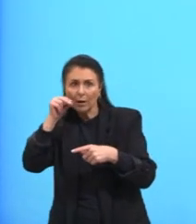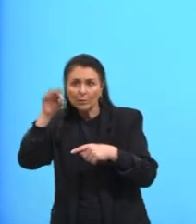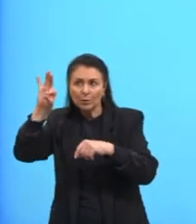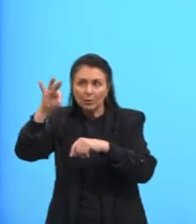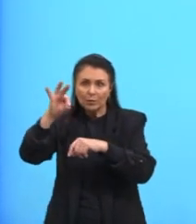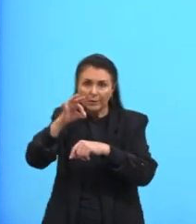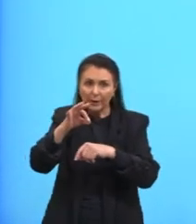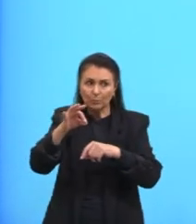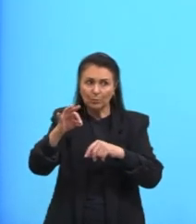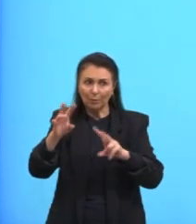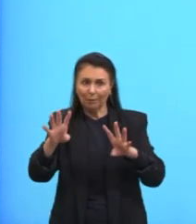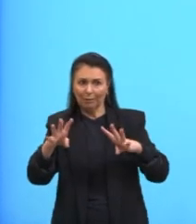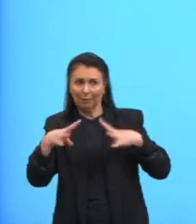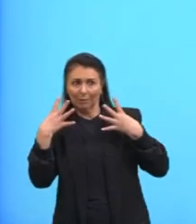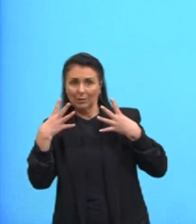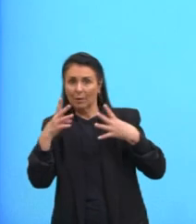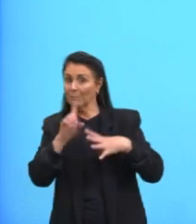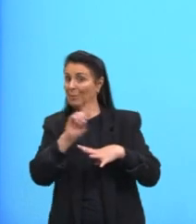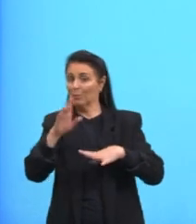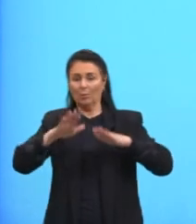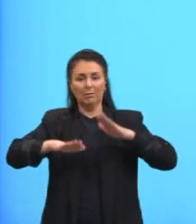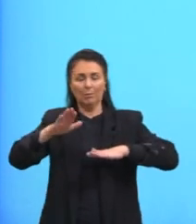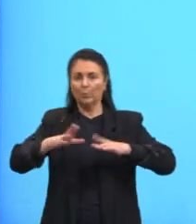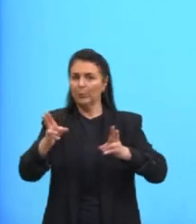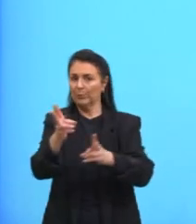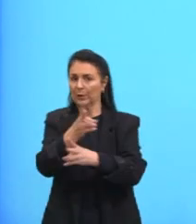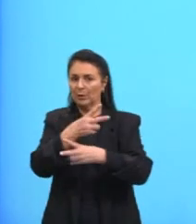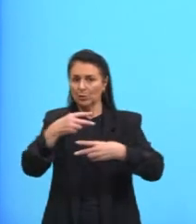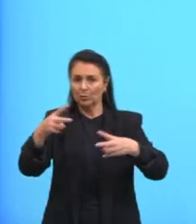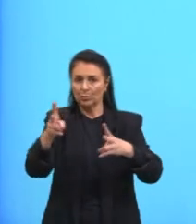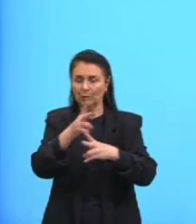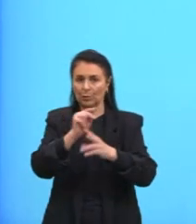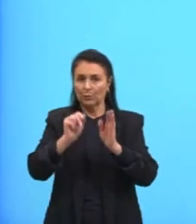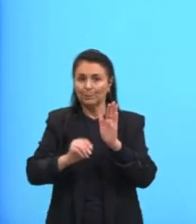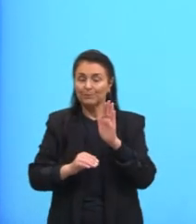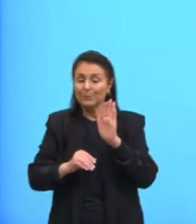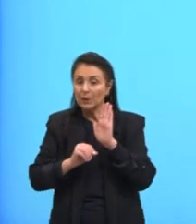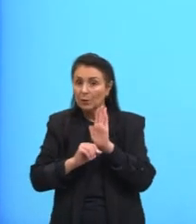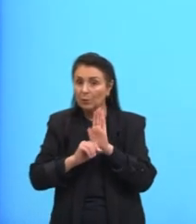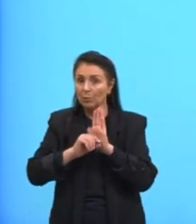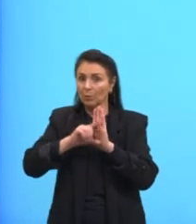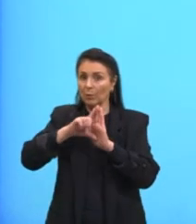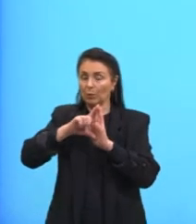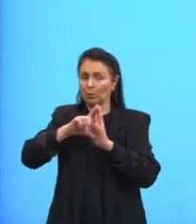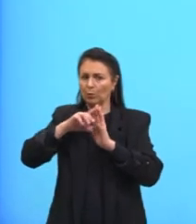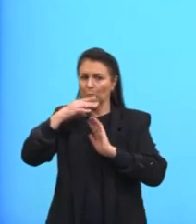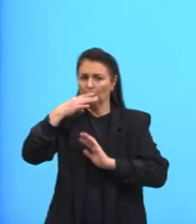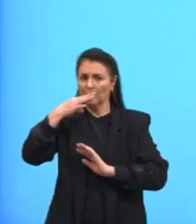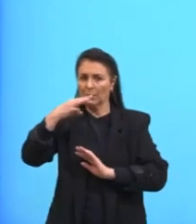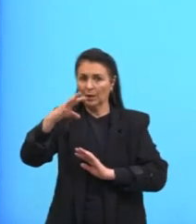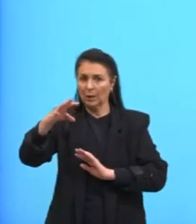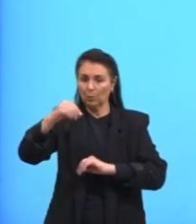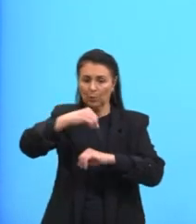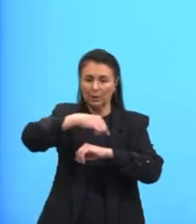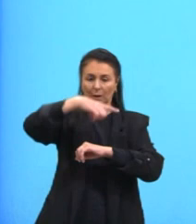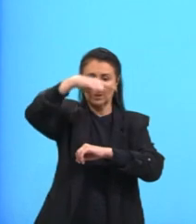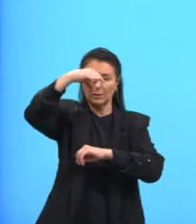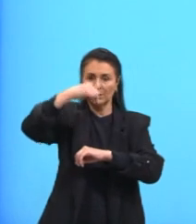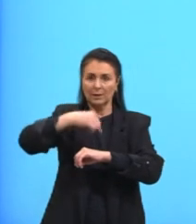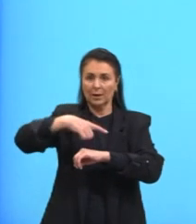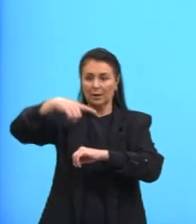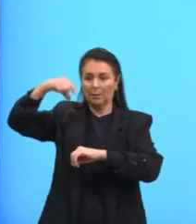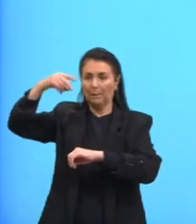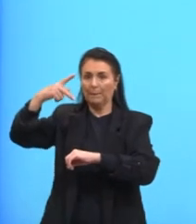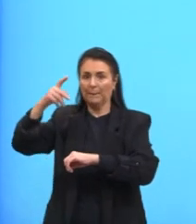relacionado à dependência do vento a intensificação da cor das pétalas isso também está